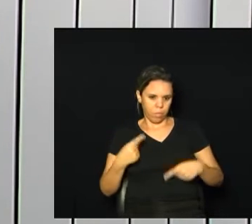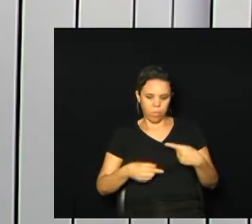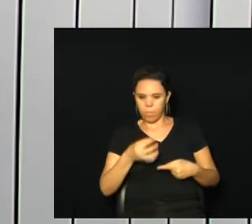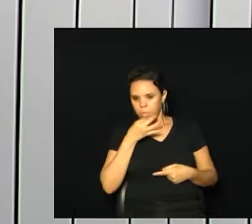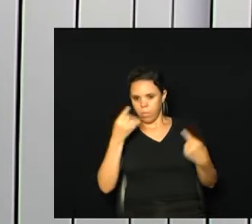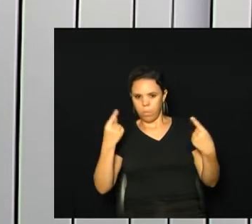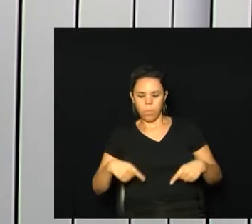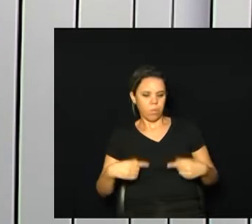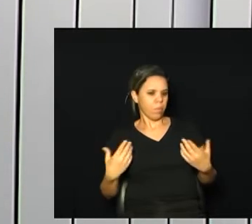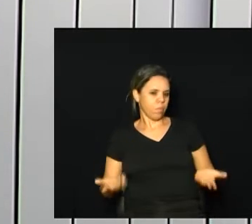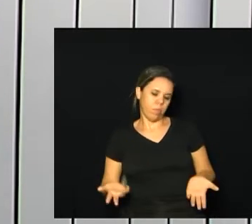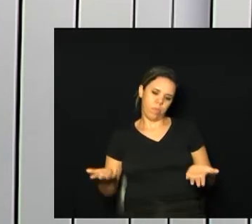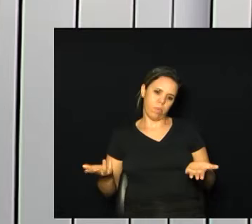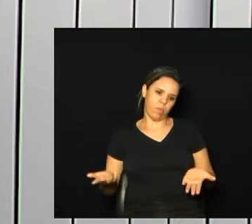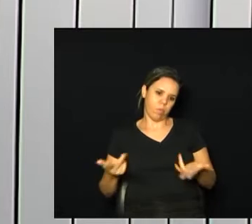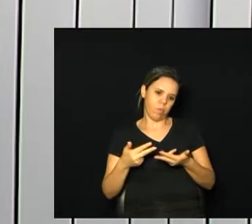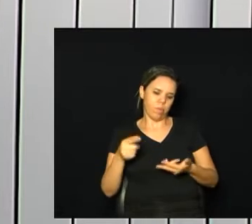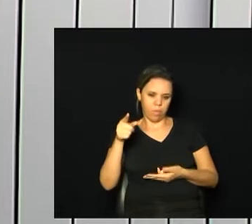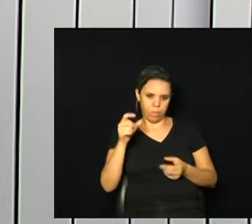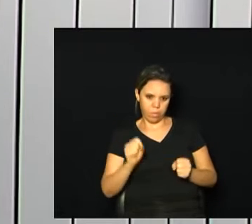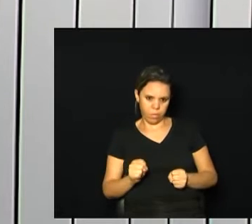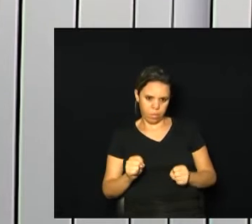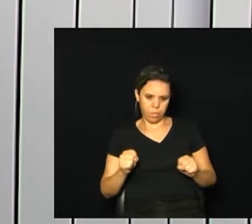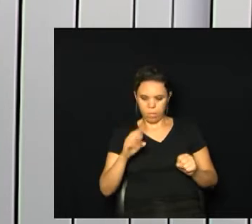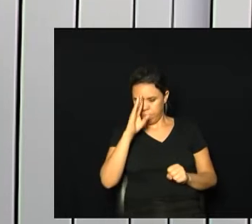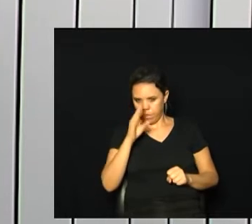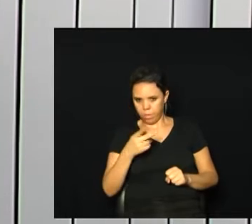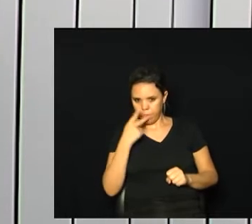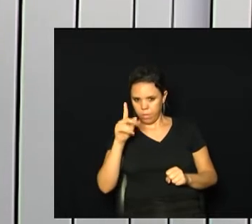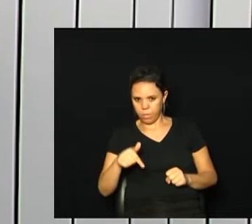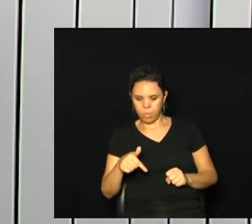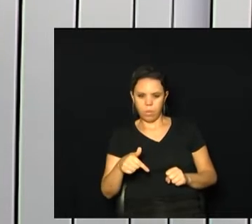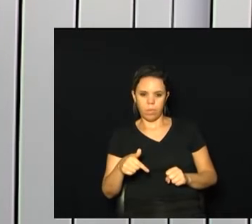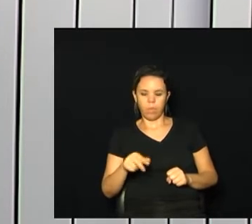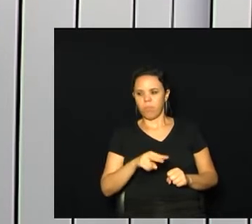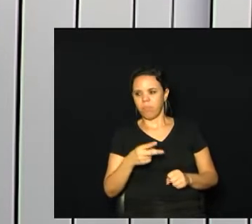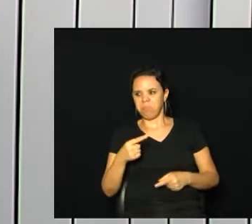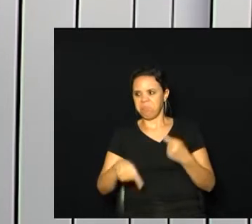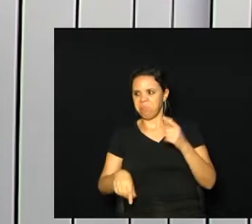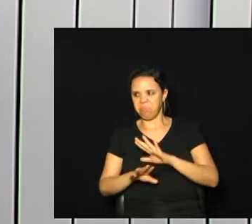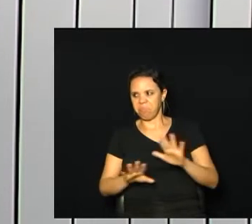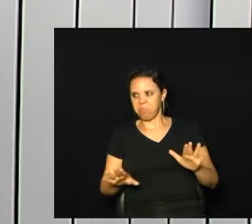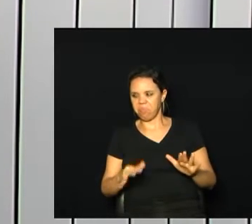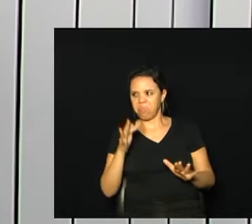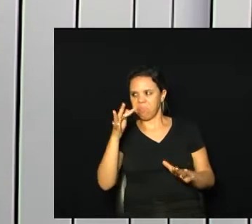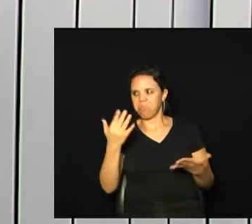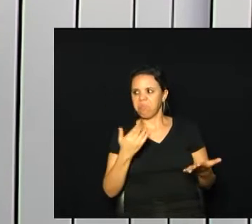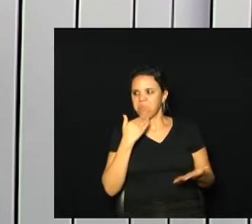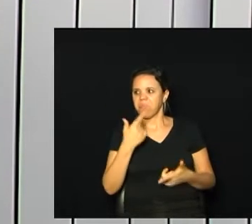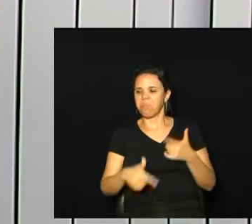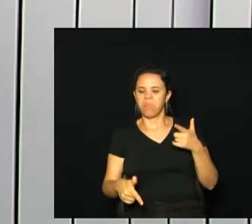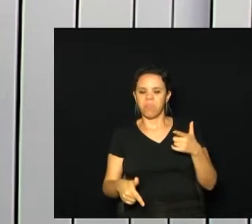opiniões contrárias. Tem algo que você pode destacar que ainda é controverso e futuramente pode